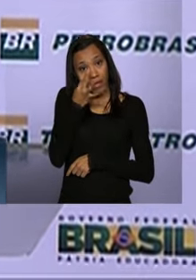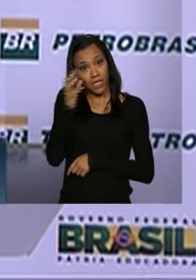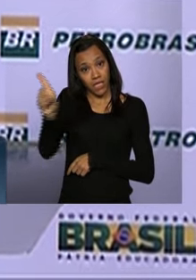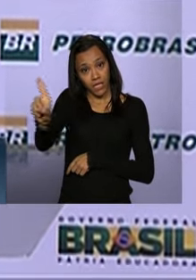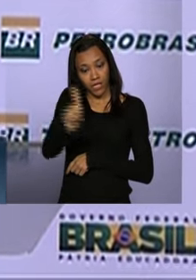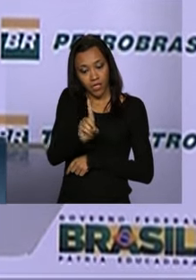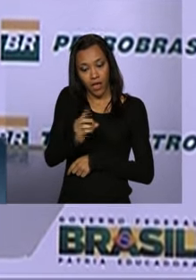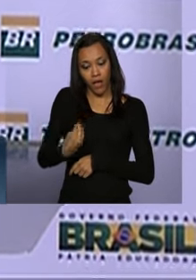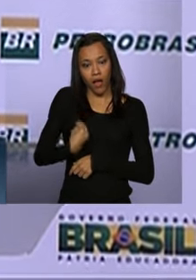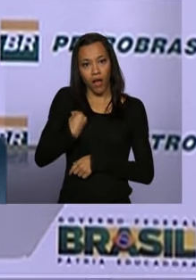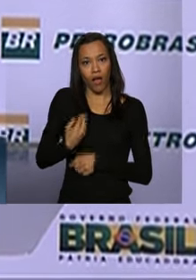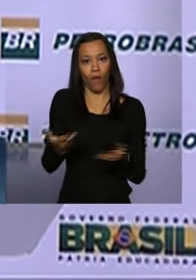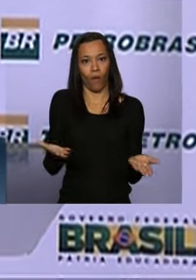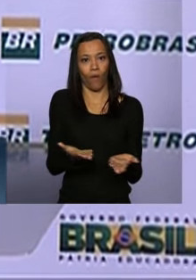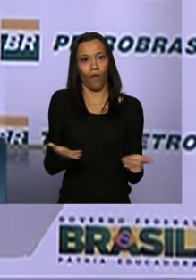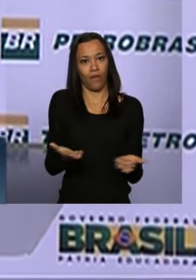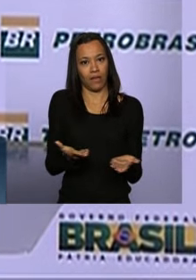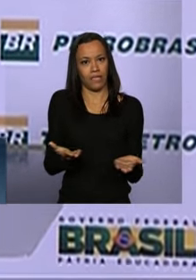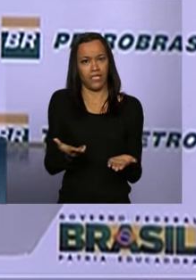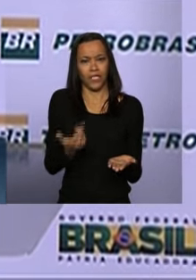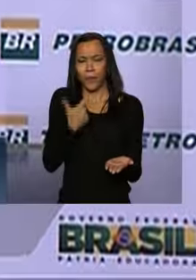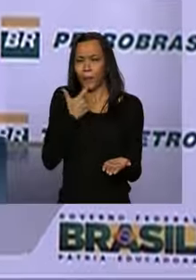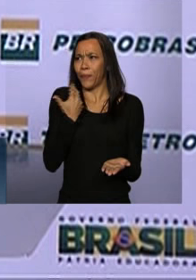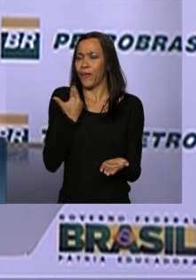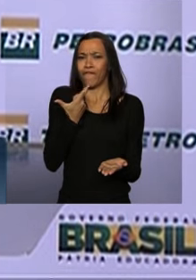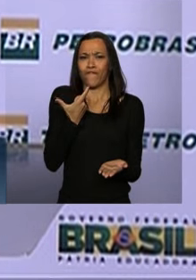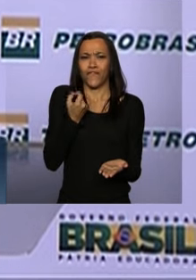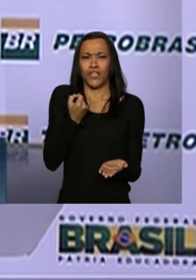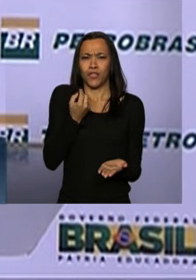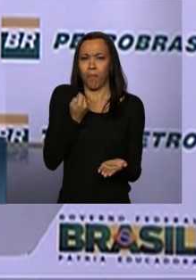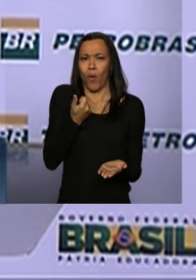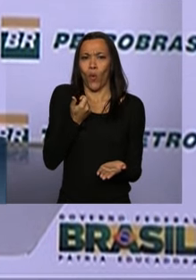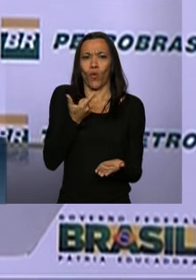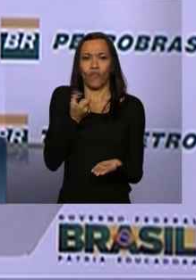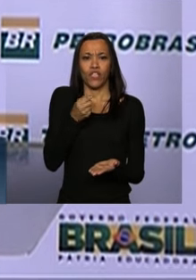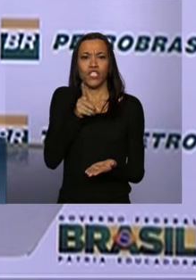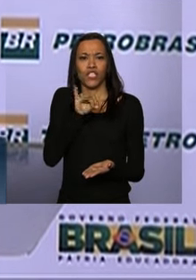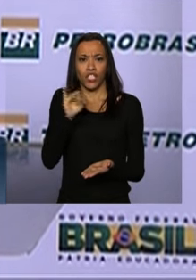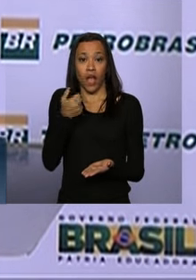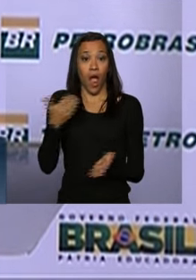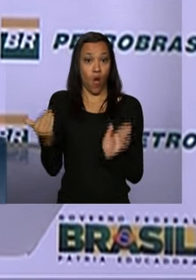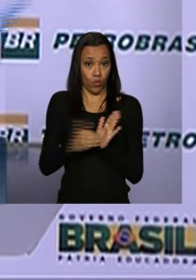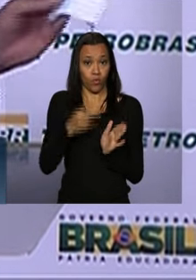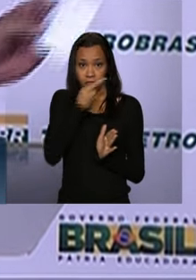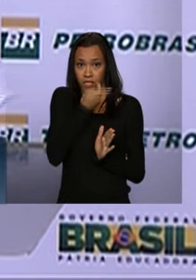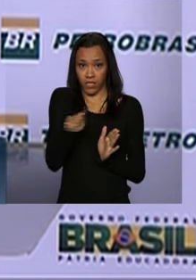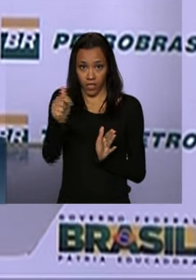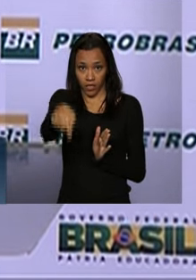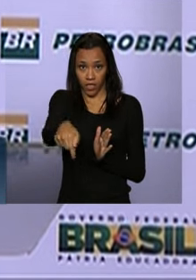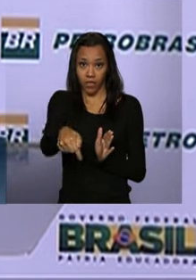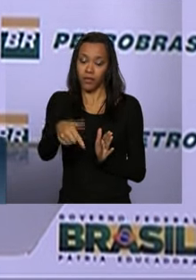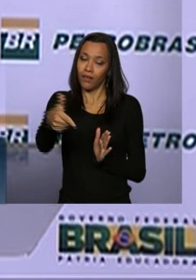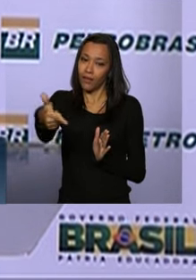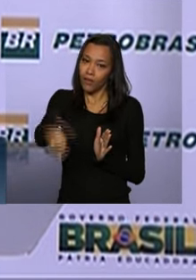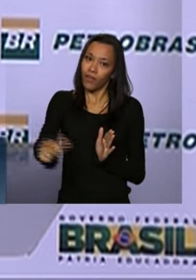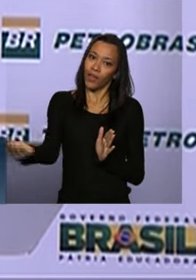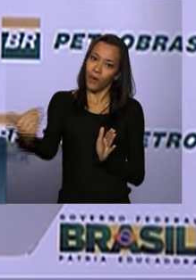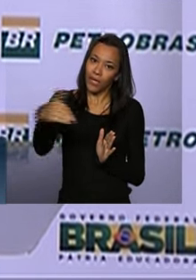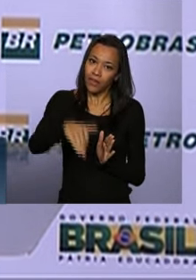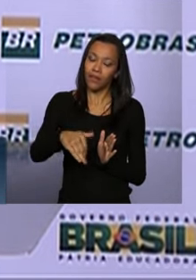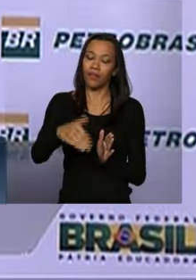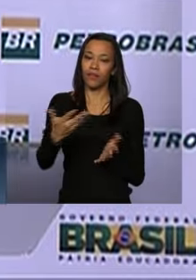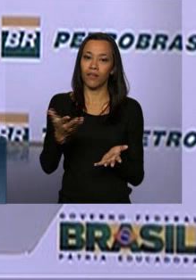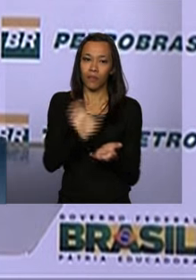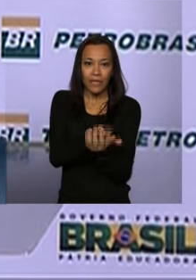dia de hoje, pouco menos de 20 dias após a sua última visita, para também fazer um ato tão